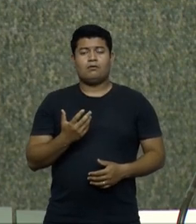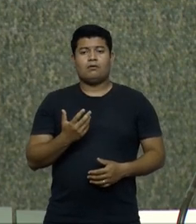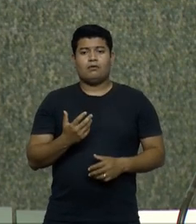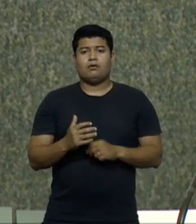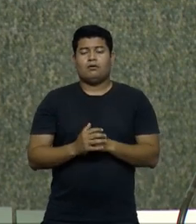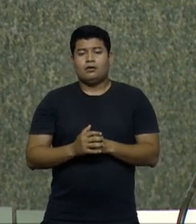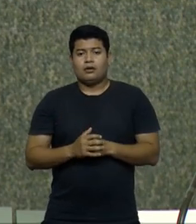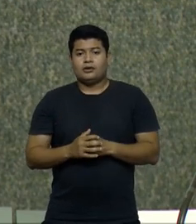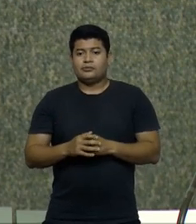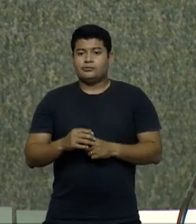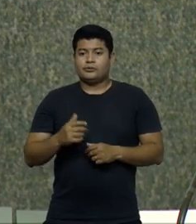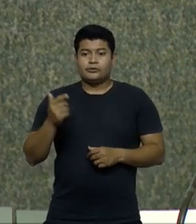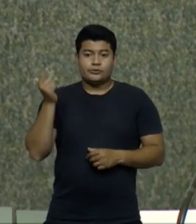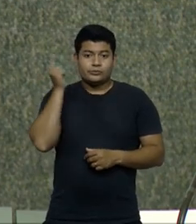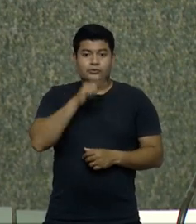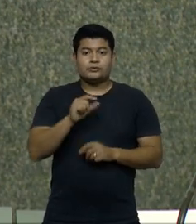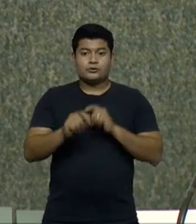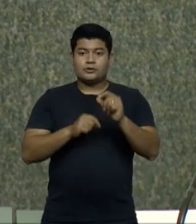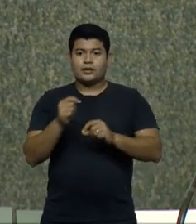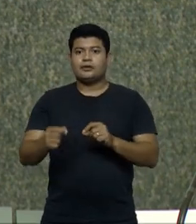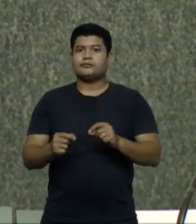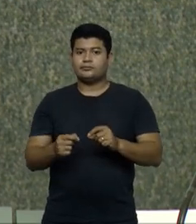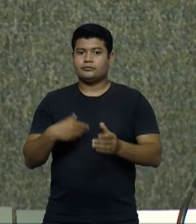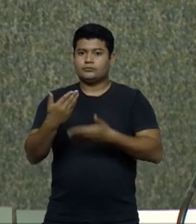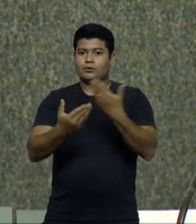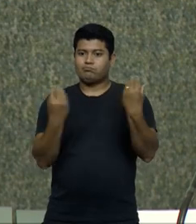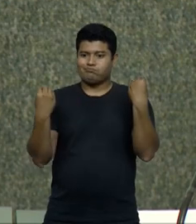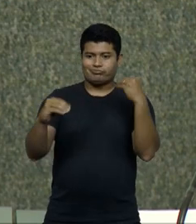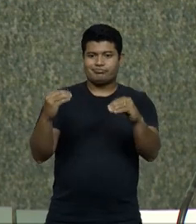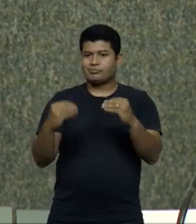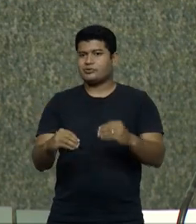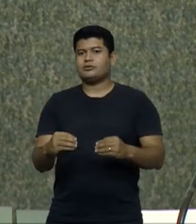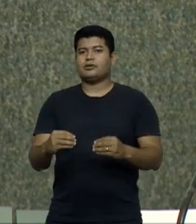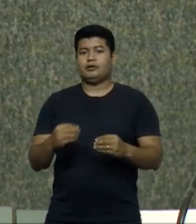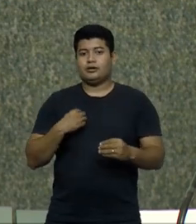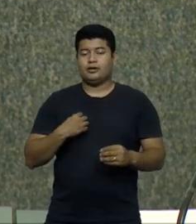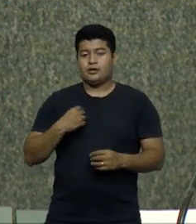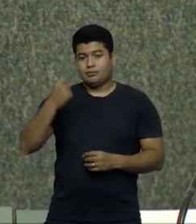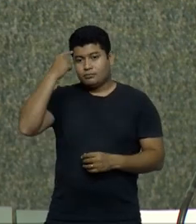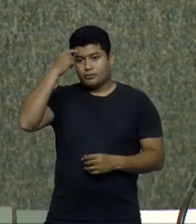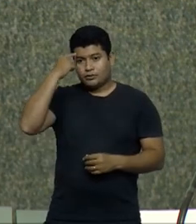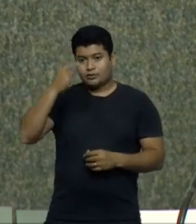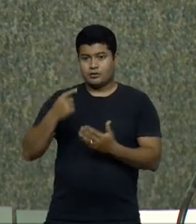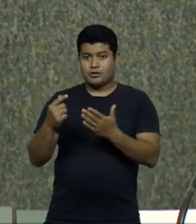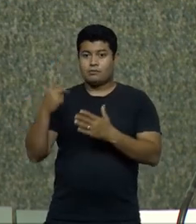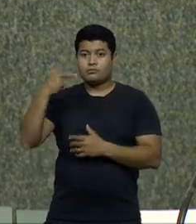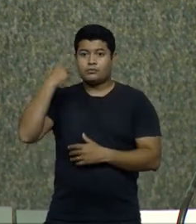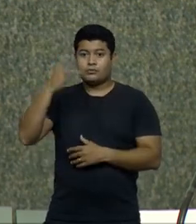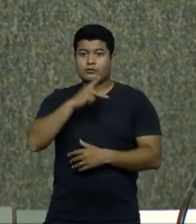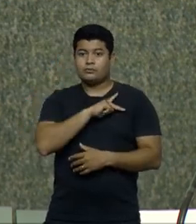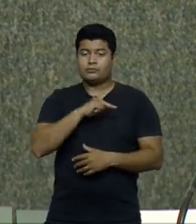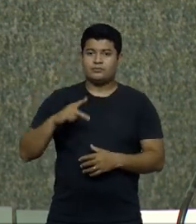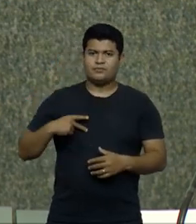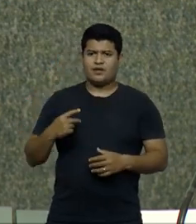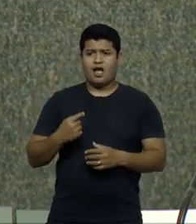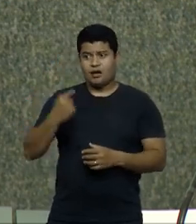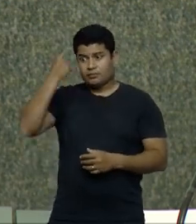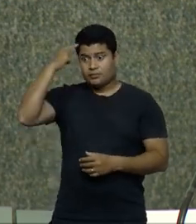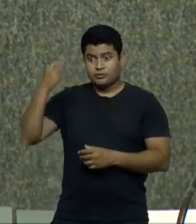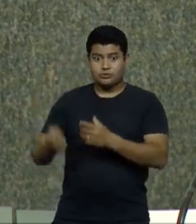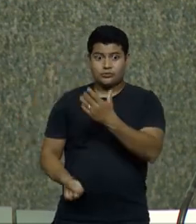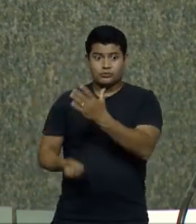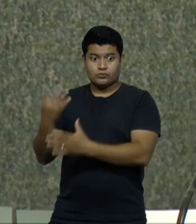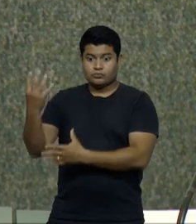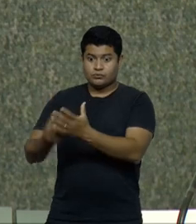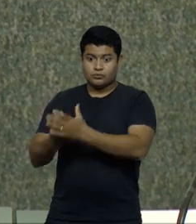buscar a sua implementação Eu acredito muito né das melhorias incrementais e políticas públicas ninguém precisa Reinventar a roda ninguém precisa começar do